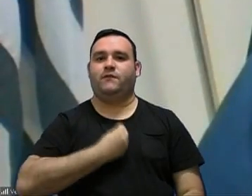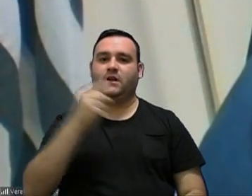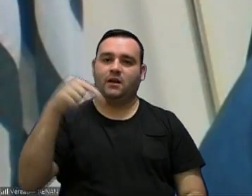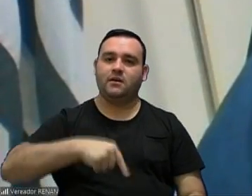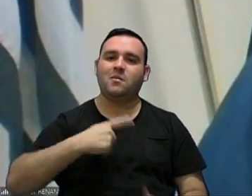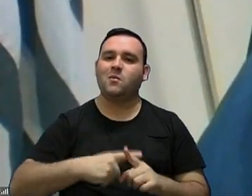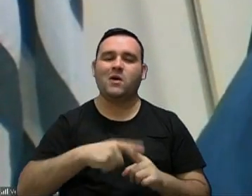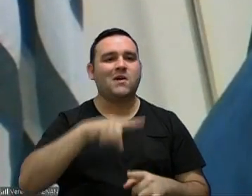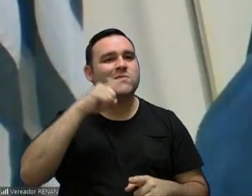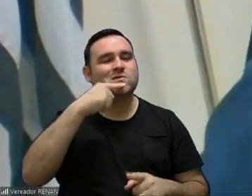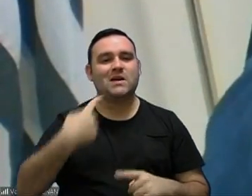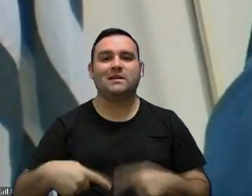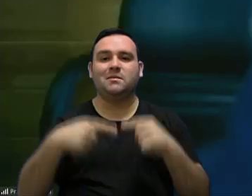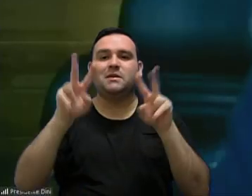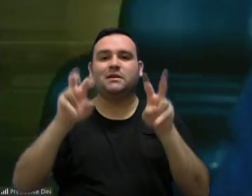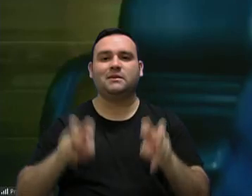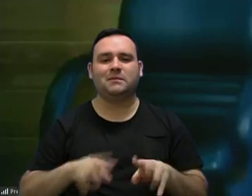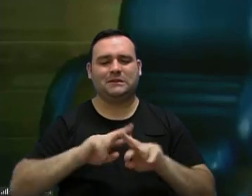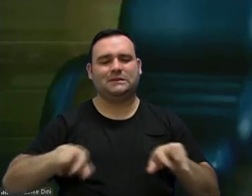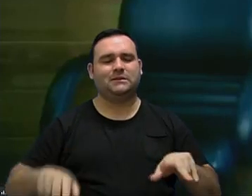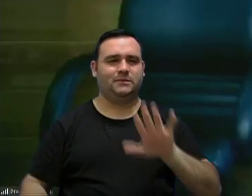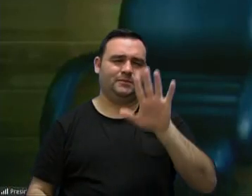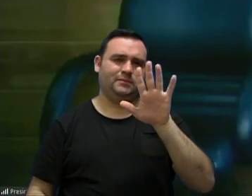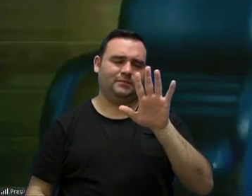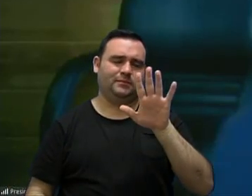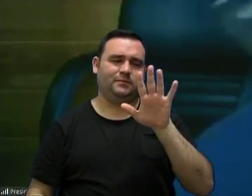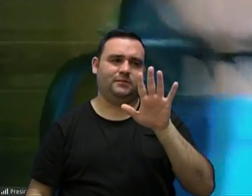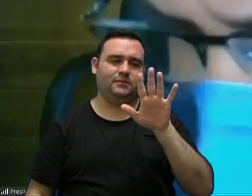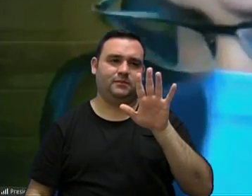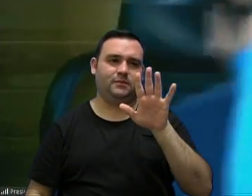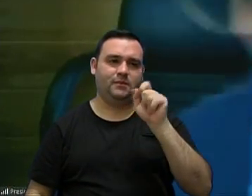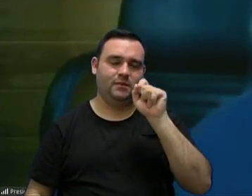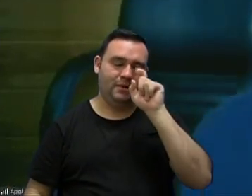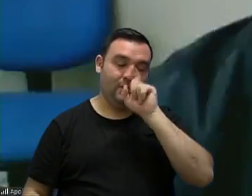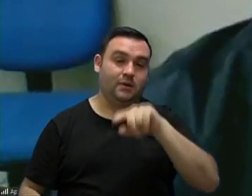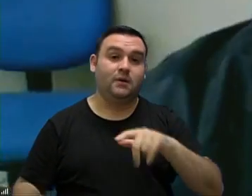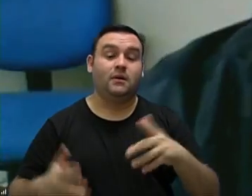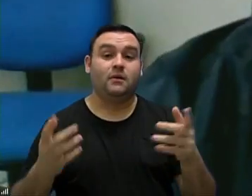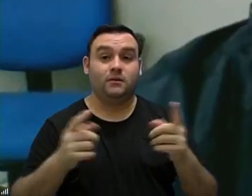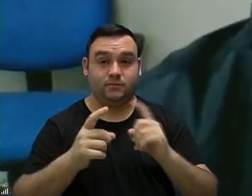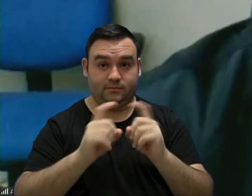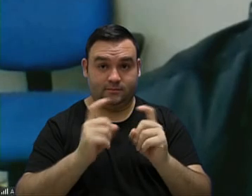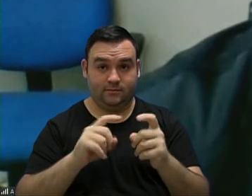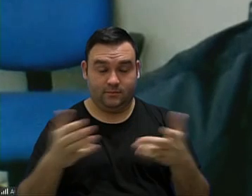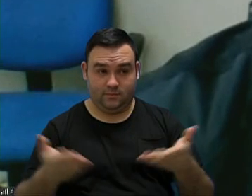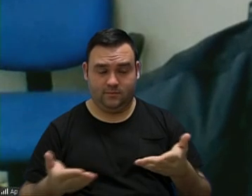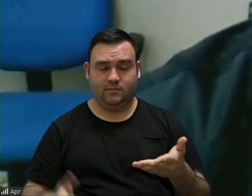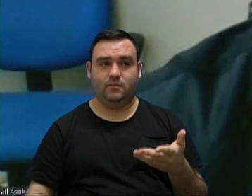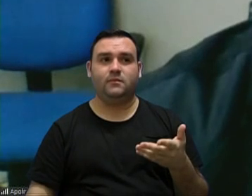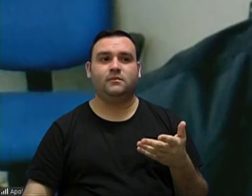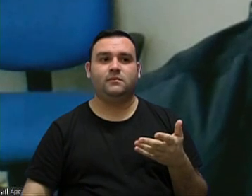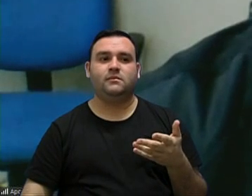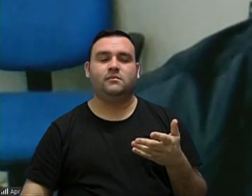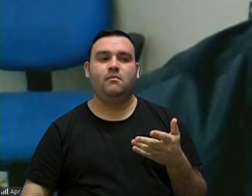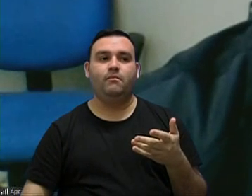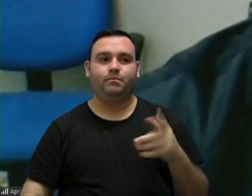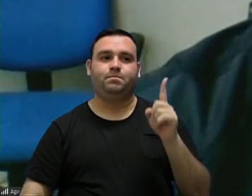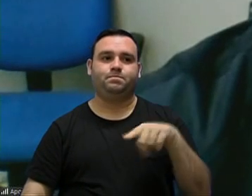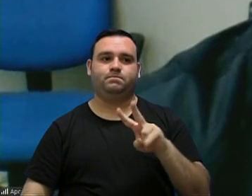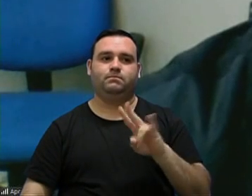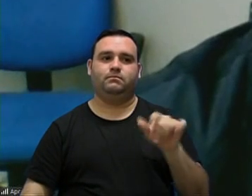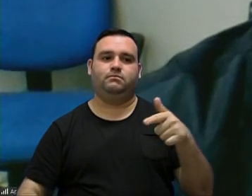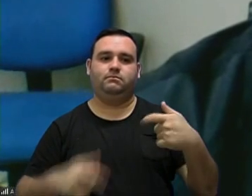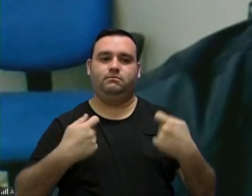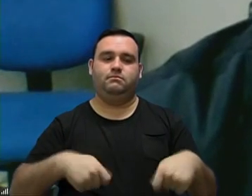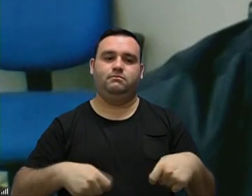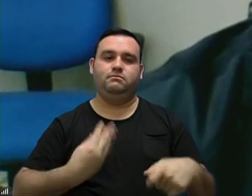para debater projetos. Vereador Renan, pode falar? Virtualmente. Essa sessão, vereador, ela automaticamente ela vai ter que